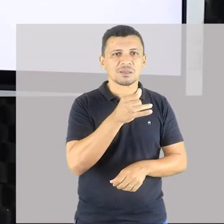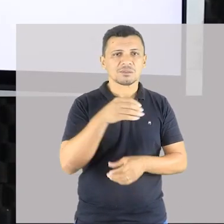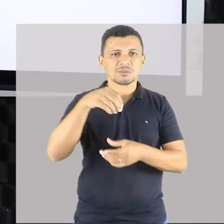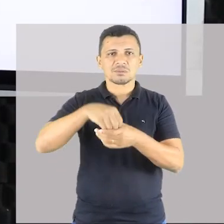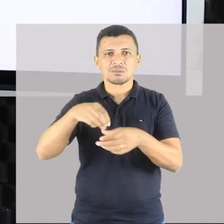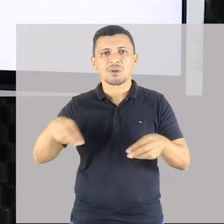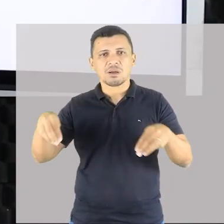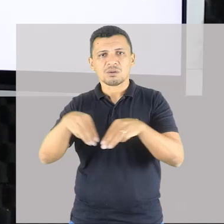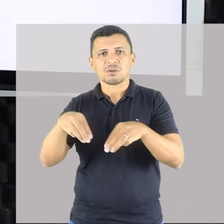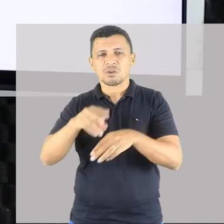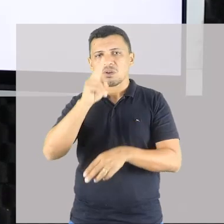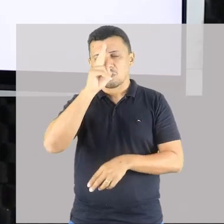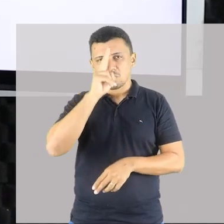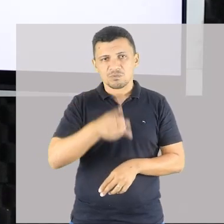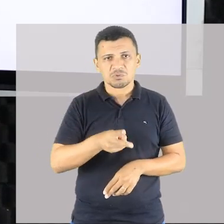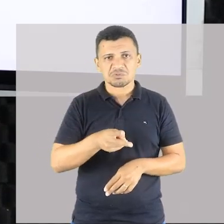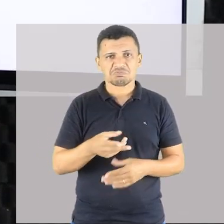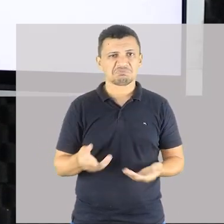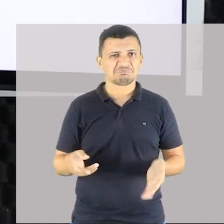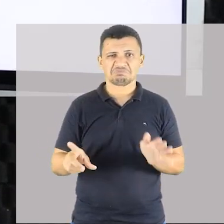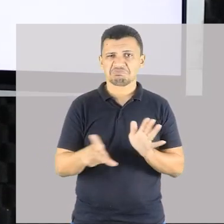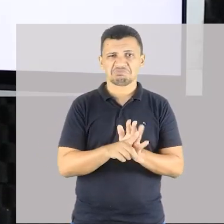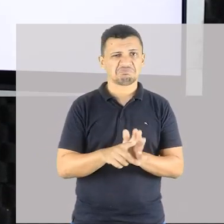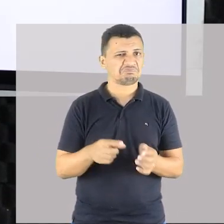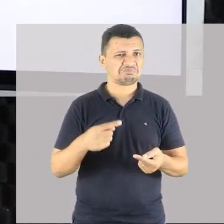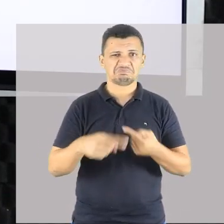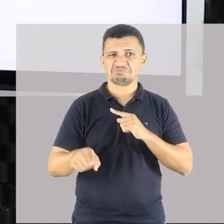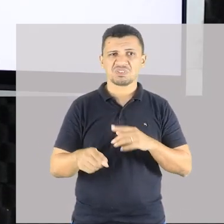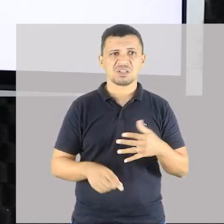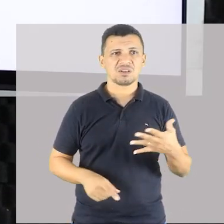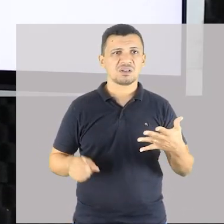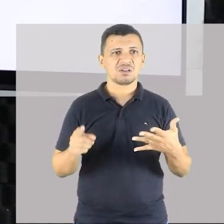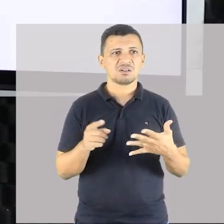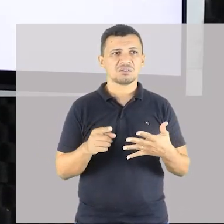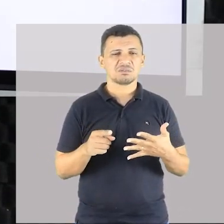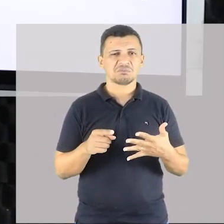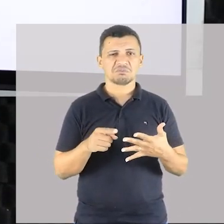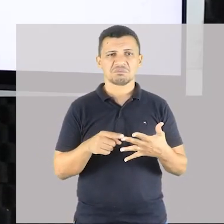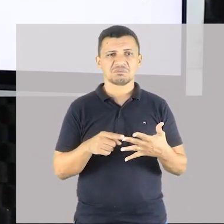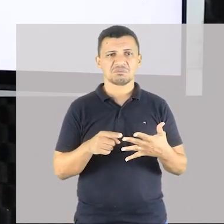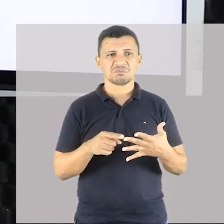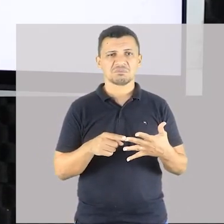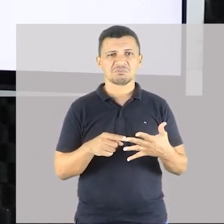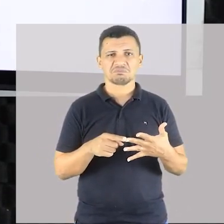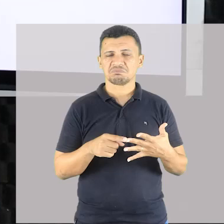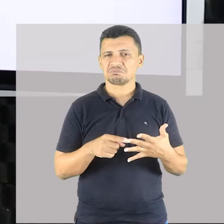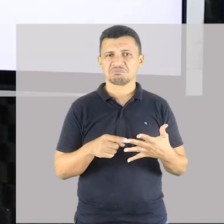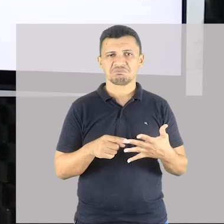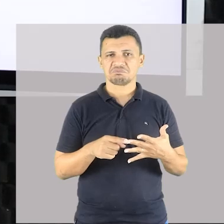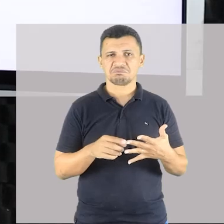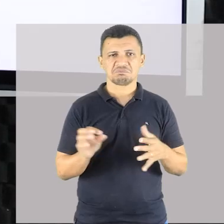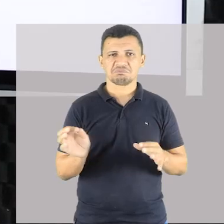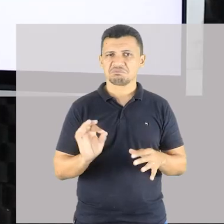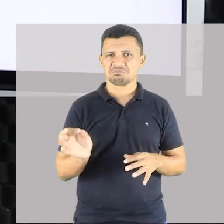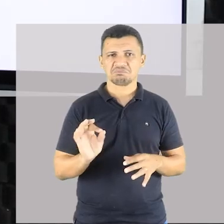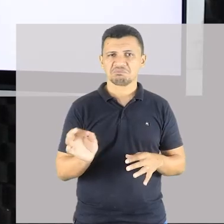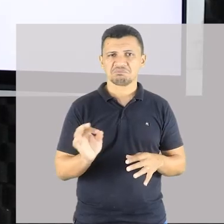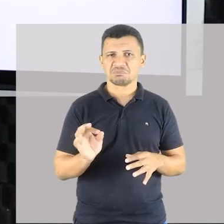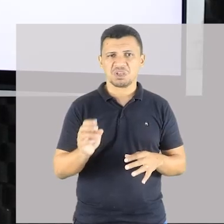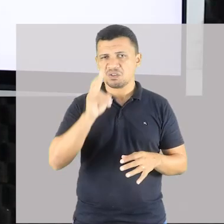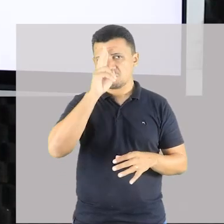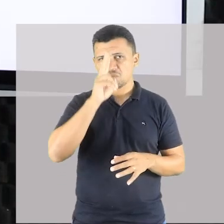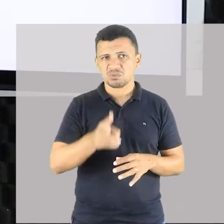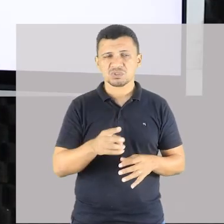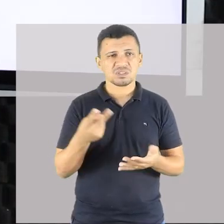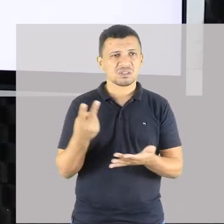magnético sofre força centrípeta? Não sei nem que lei é essa. Uma carga elétrica em repouso imersa no campo magnético não sofre ação de força centrípeta? Isso que